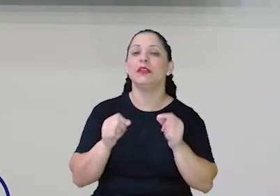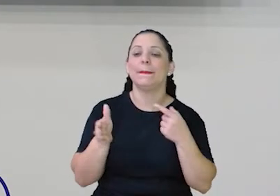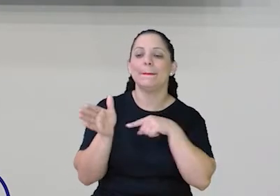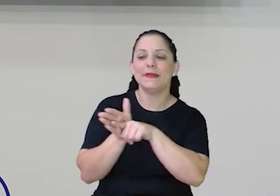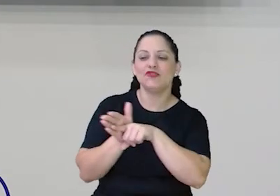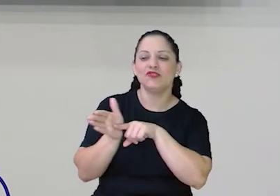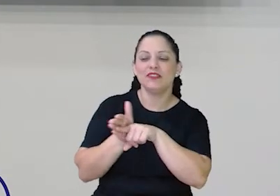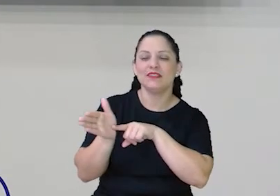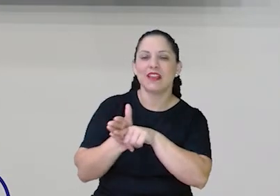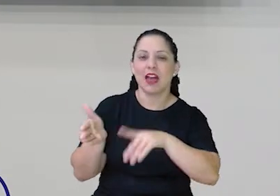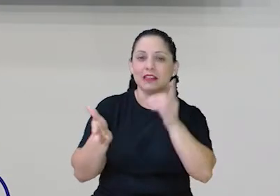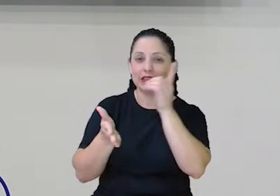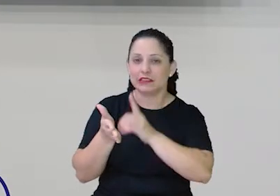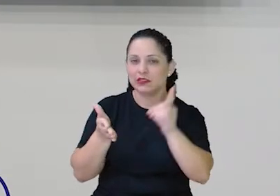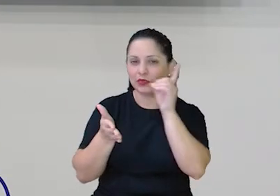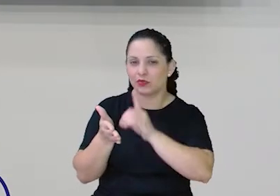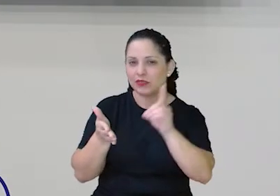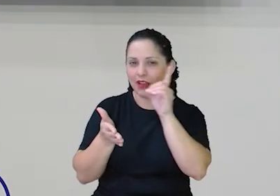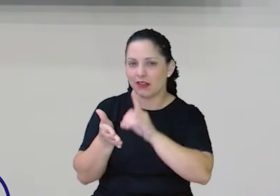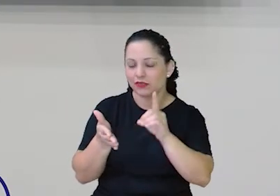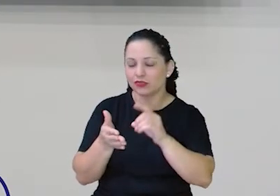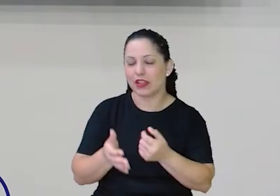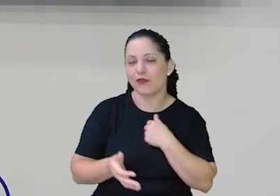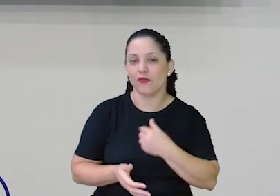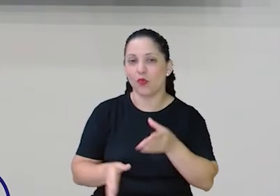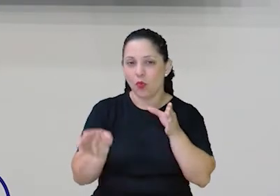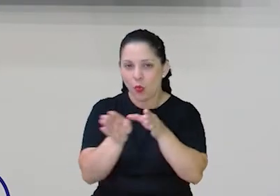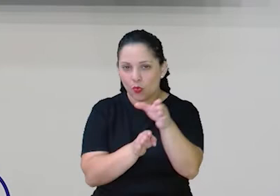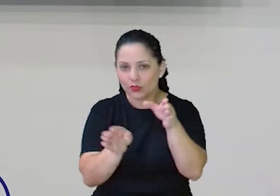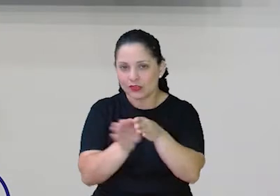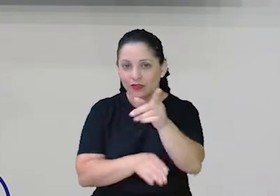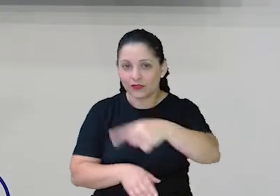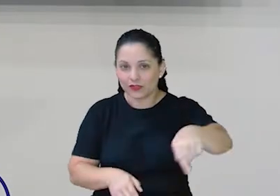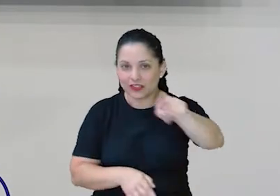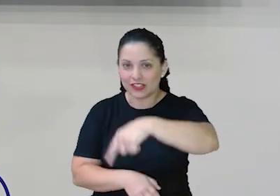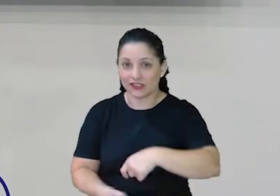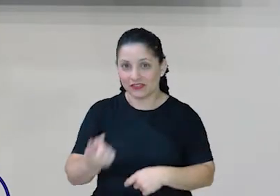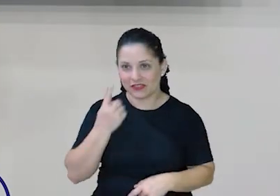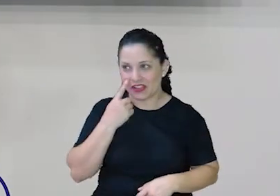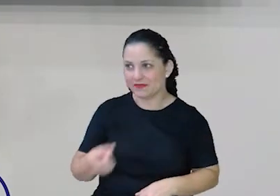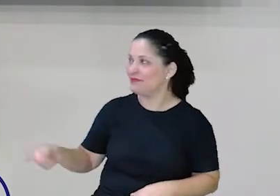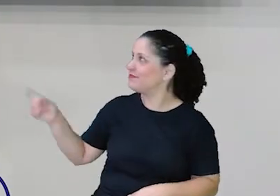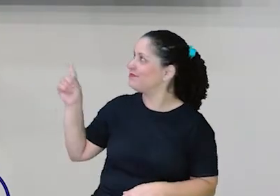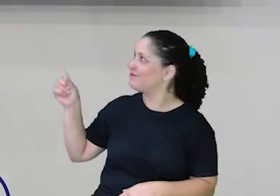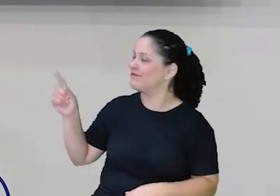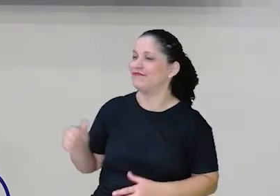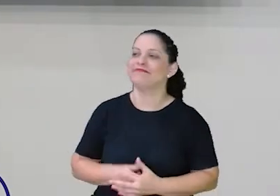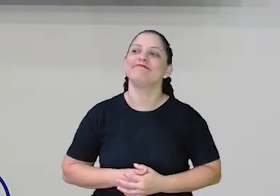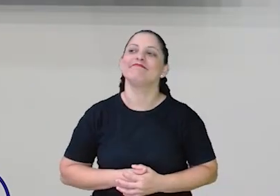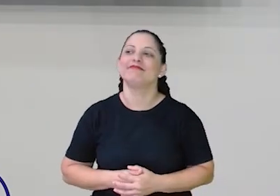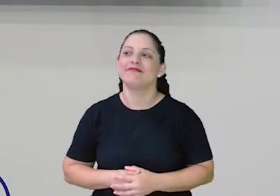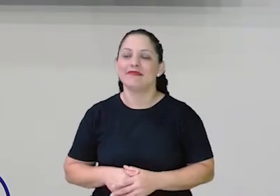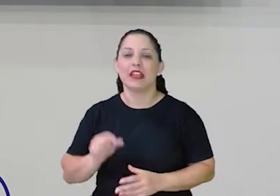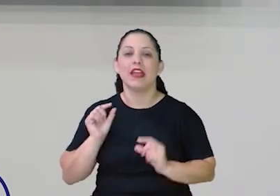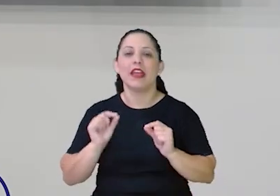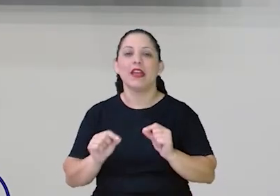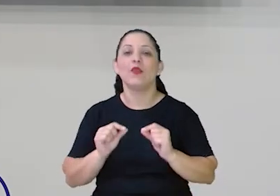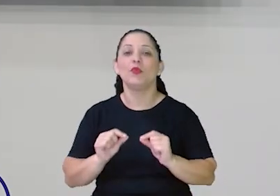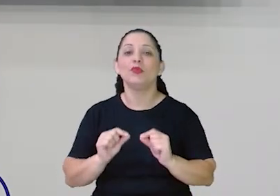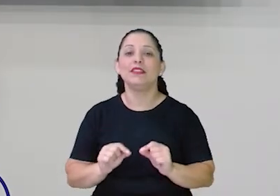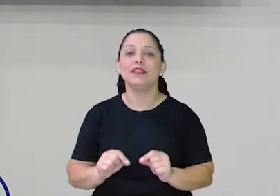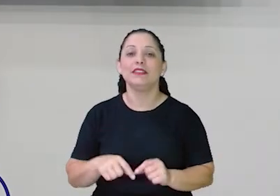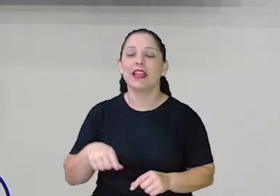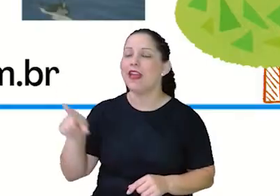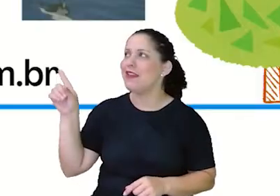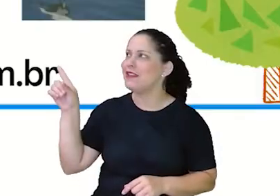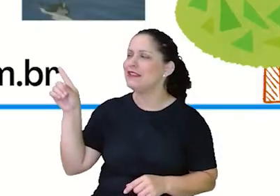pesquisar, se interessar. E eu vou dar uma dica bem legal para vocês, que é esse livro aqui, ó. A Garça Gracinha. É bem fofinho